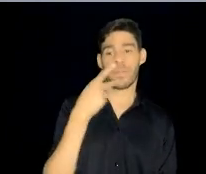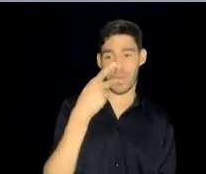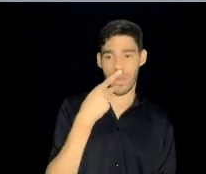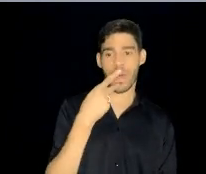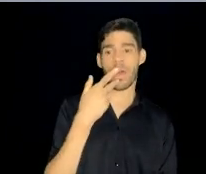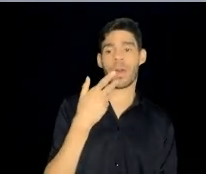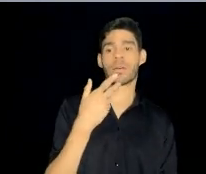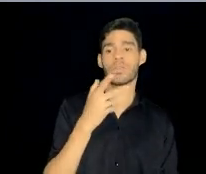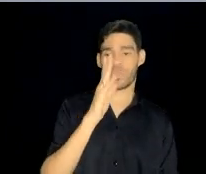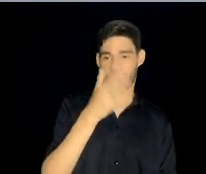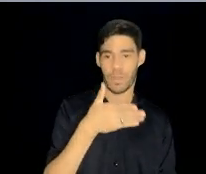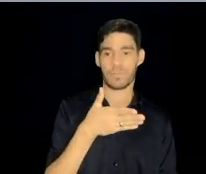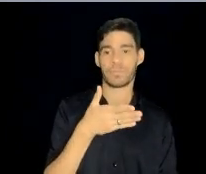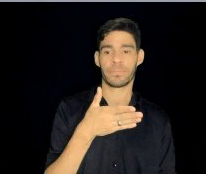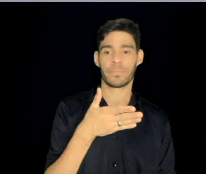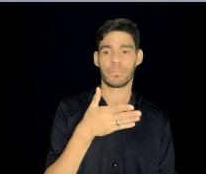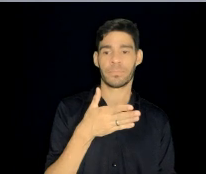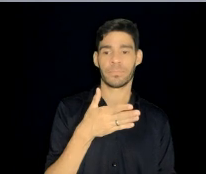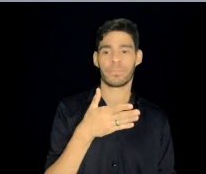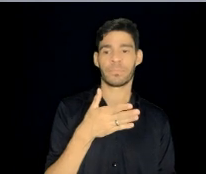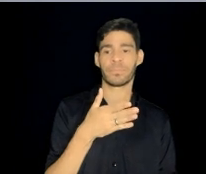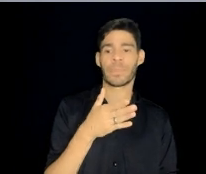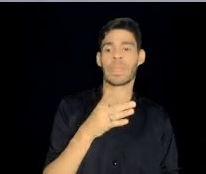eu já antecipo, né, que